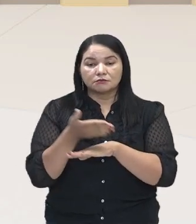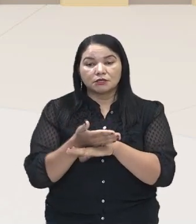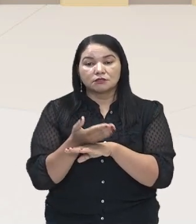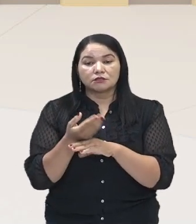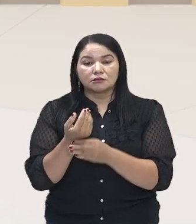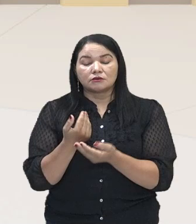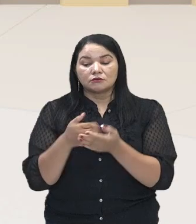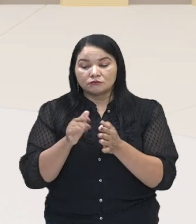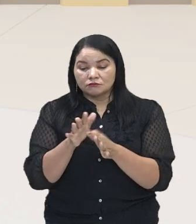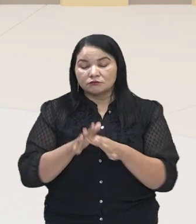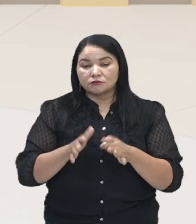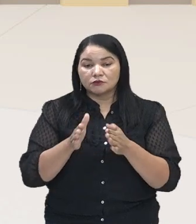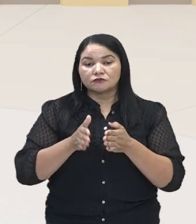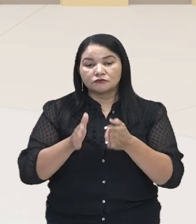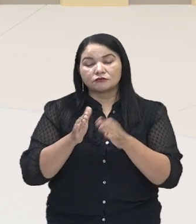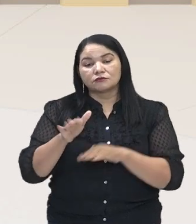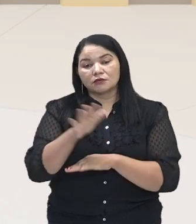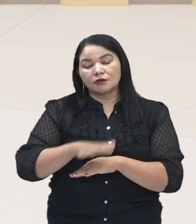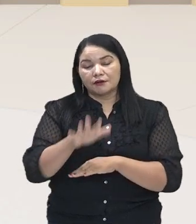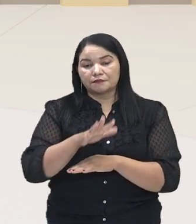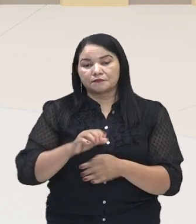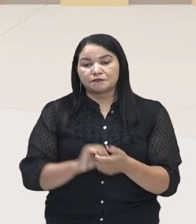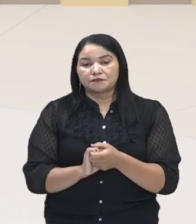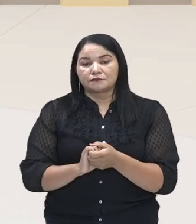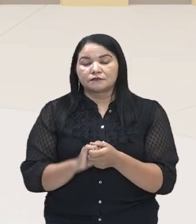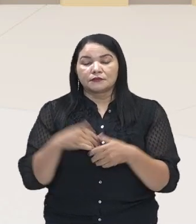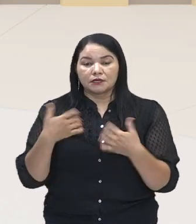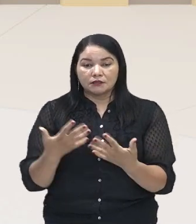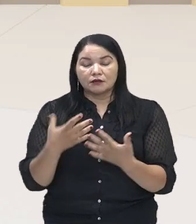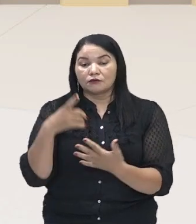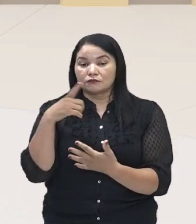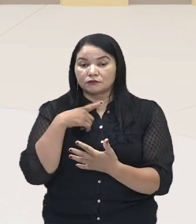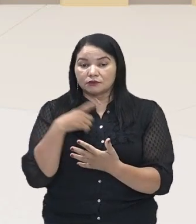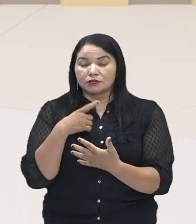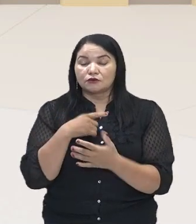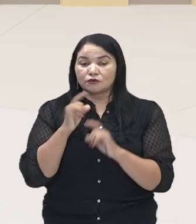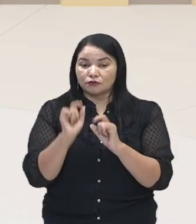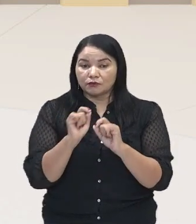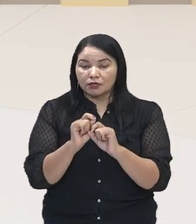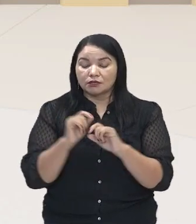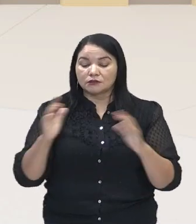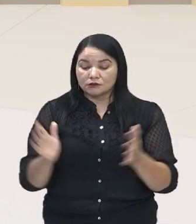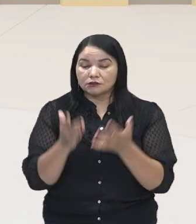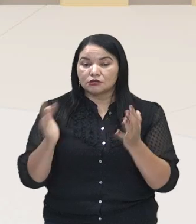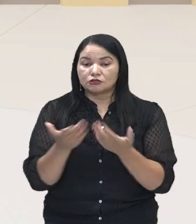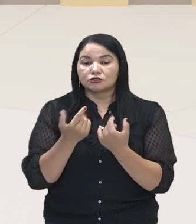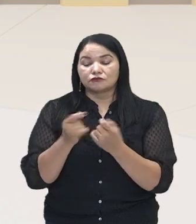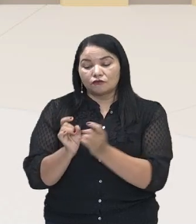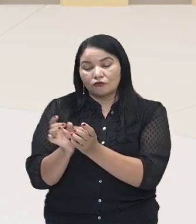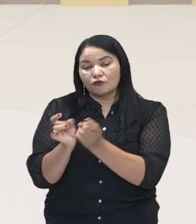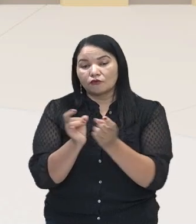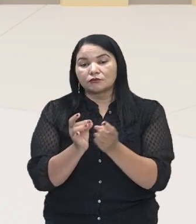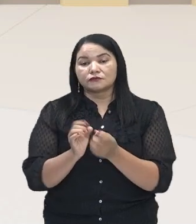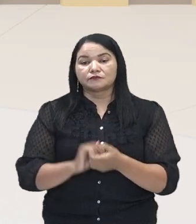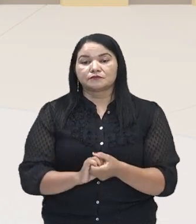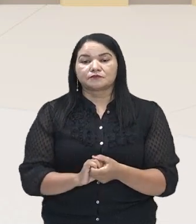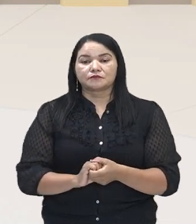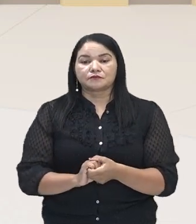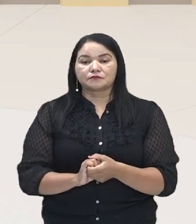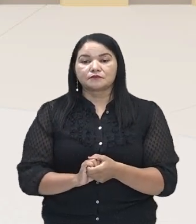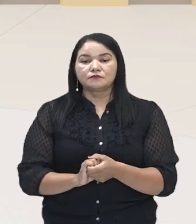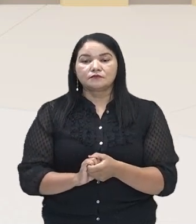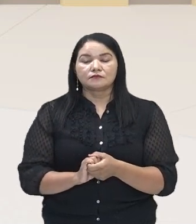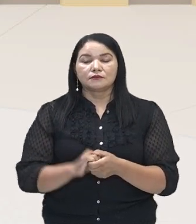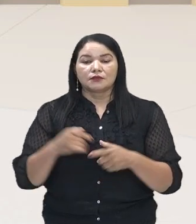nessas frentes. Então aqui é o que está tendo esse incentivo ao comércio. Continuando, nós também